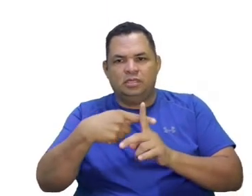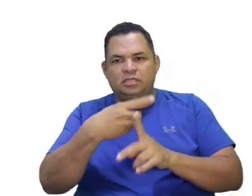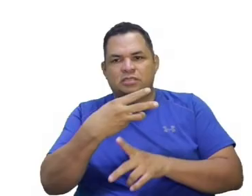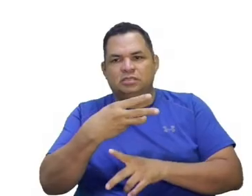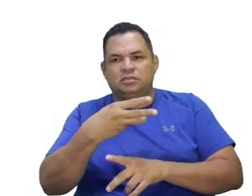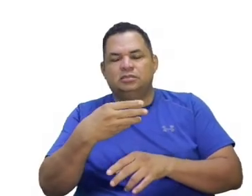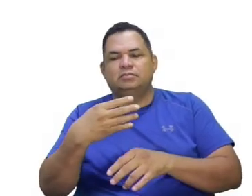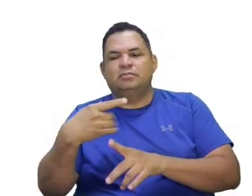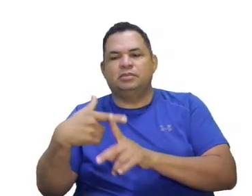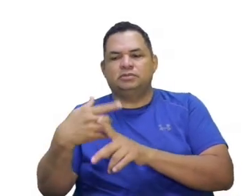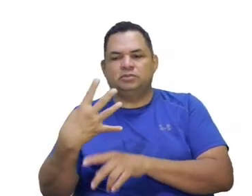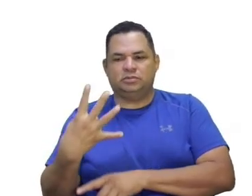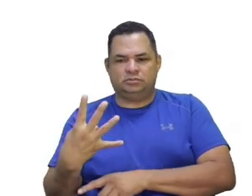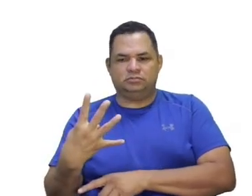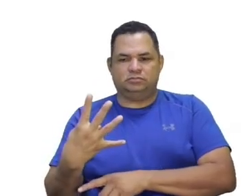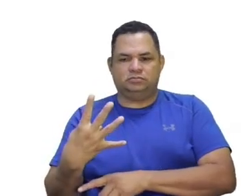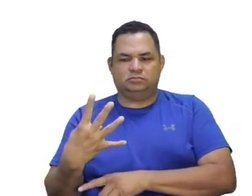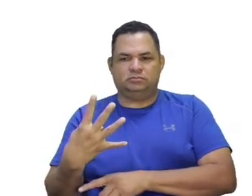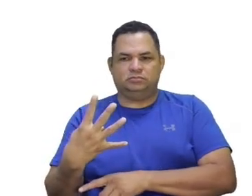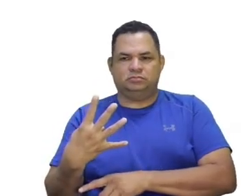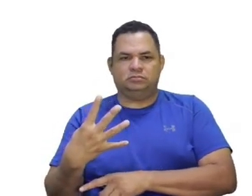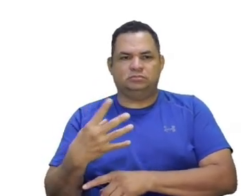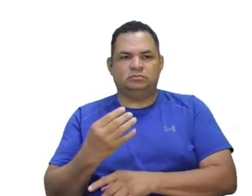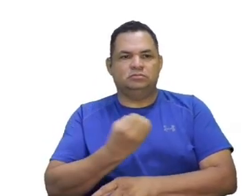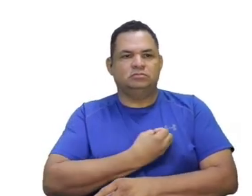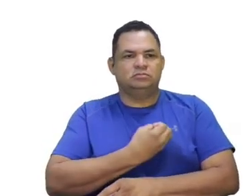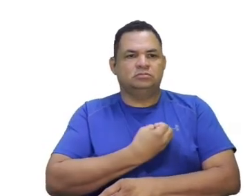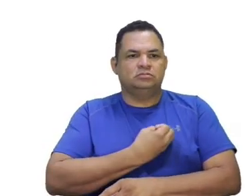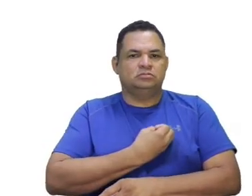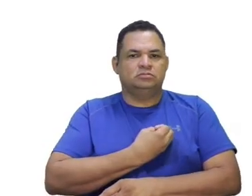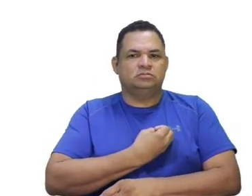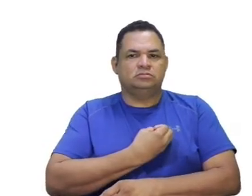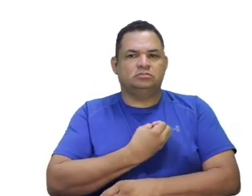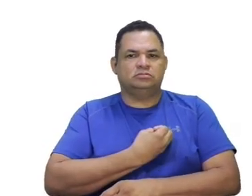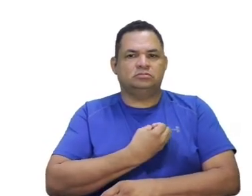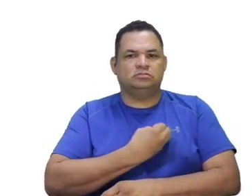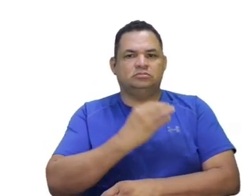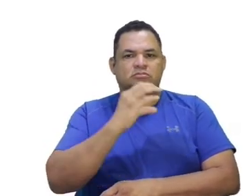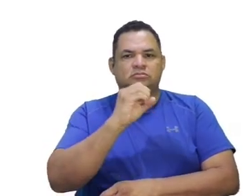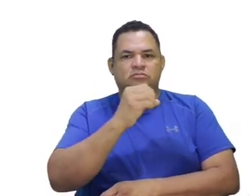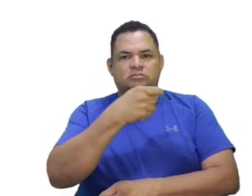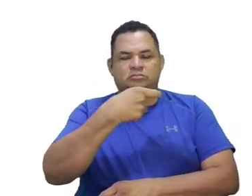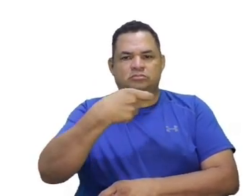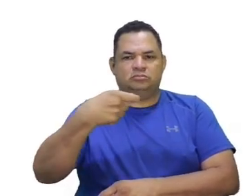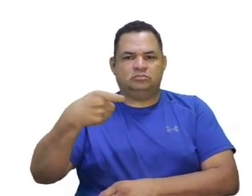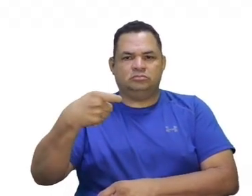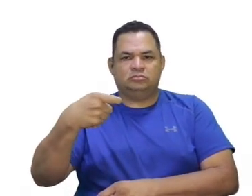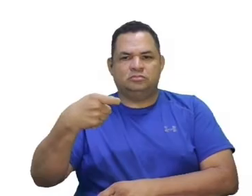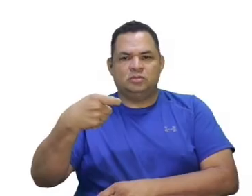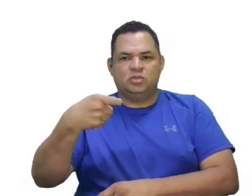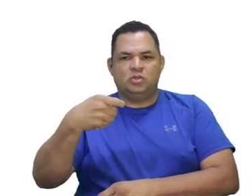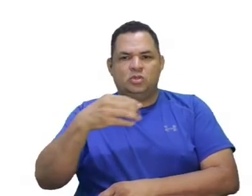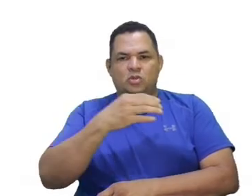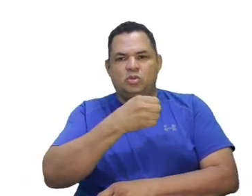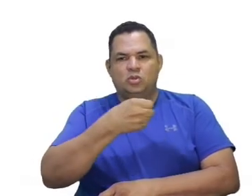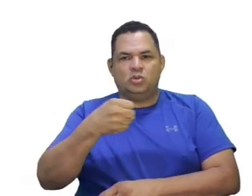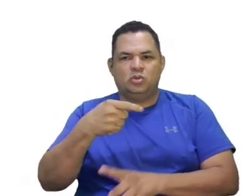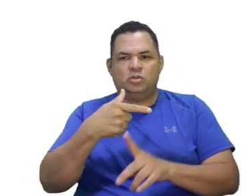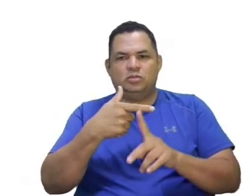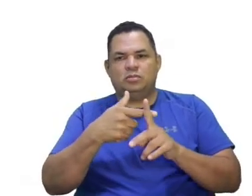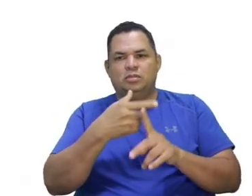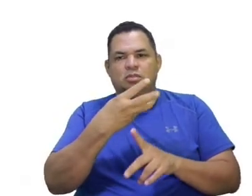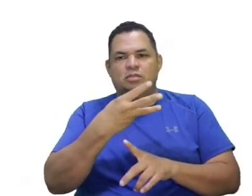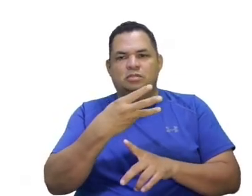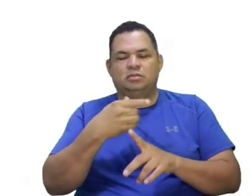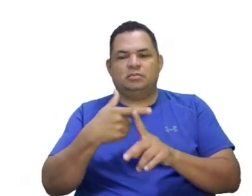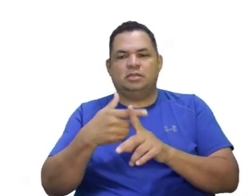3 e mais 4. Número de oxidação aqui, galerinha, ele está falando, quando ele vem com mais 3